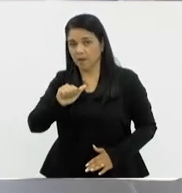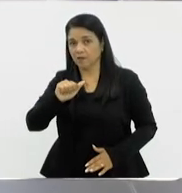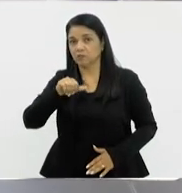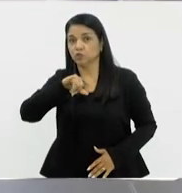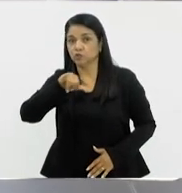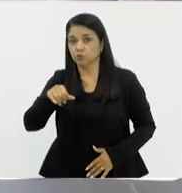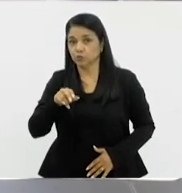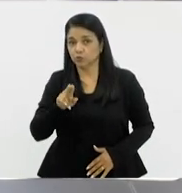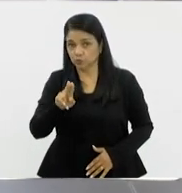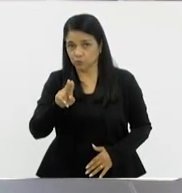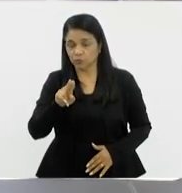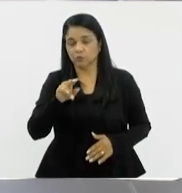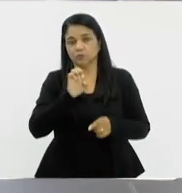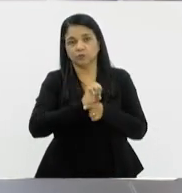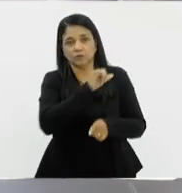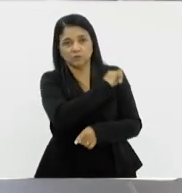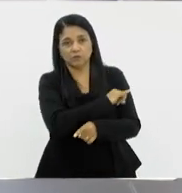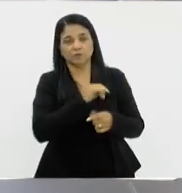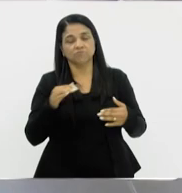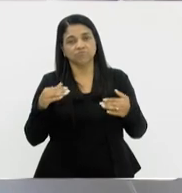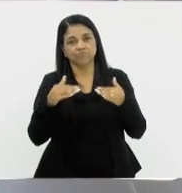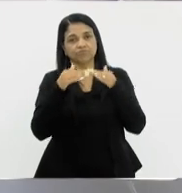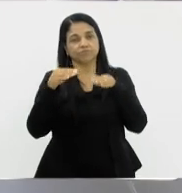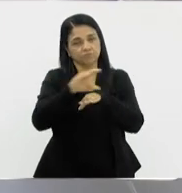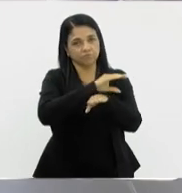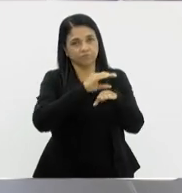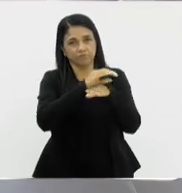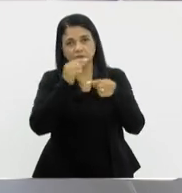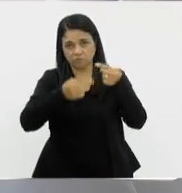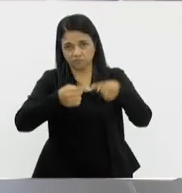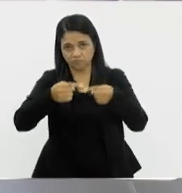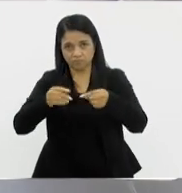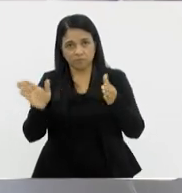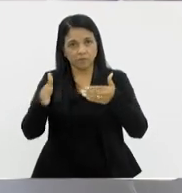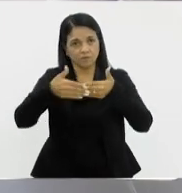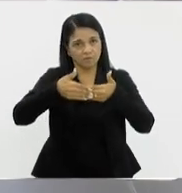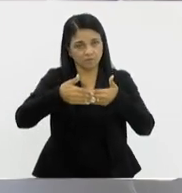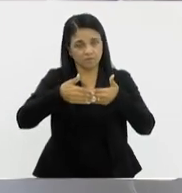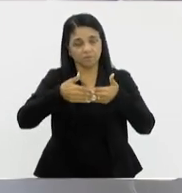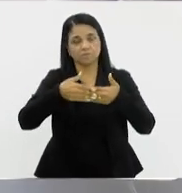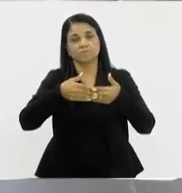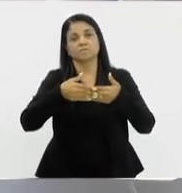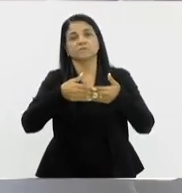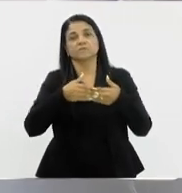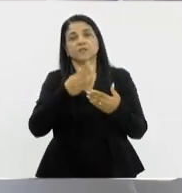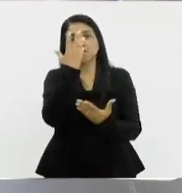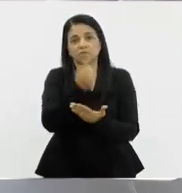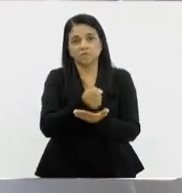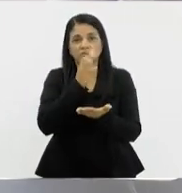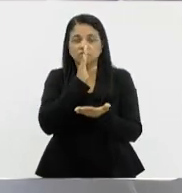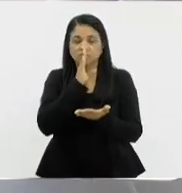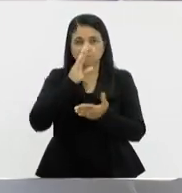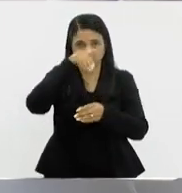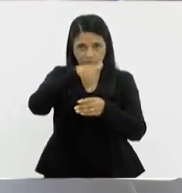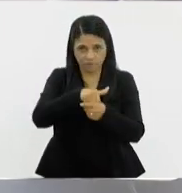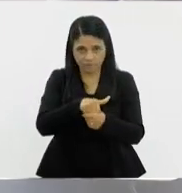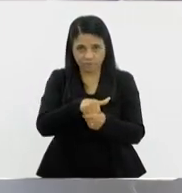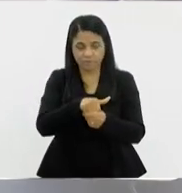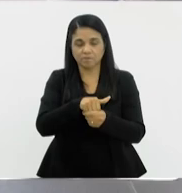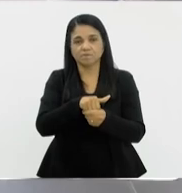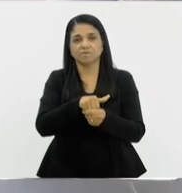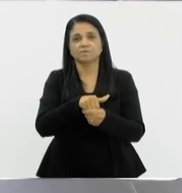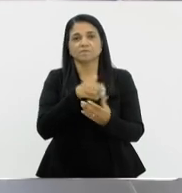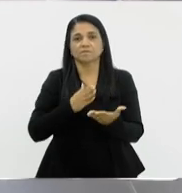parecer é pela constitucionalidade. Em discussão, não havendo quem queira discutir, encerrada a discussão, em votação, os senhores que aprovam, permaneçam como